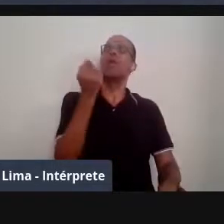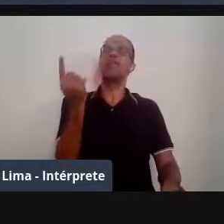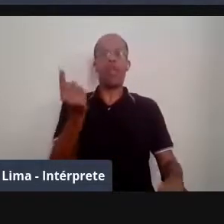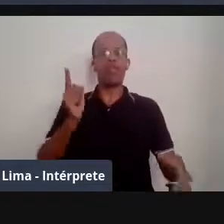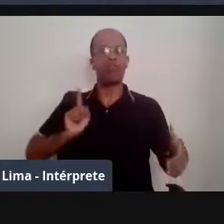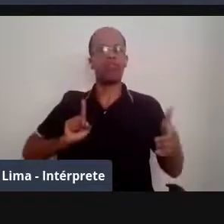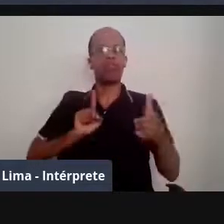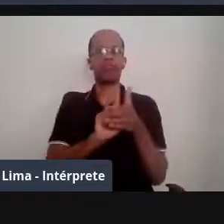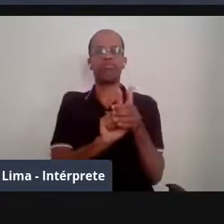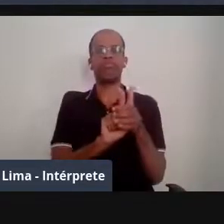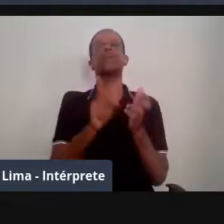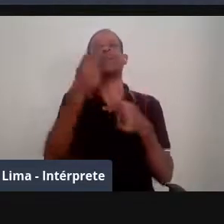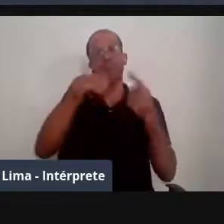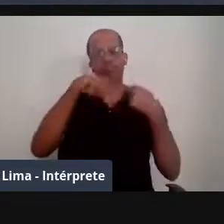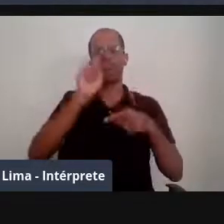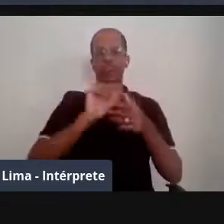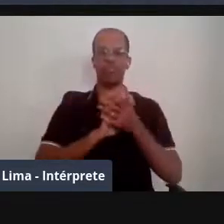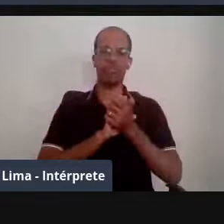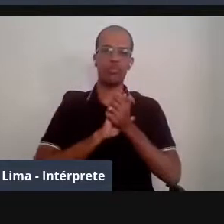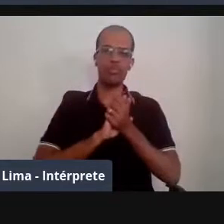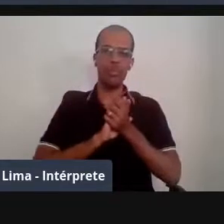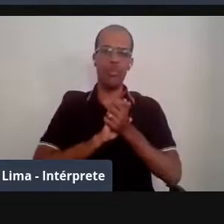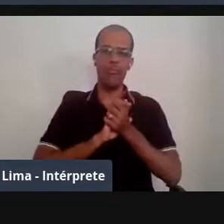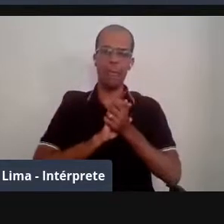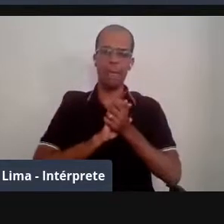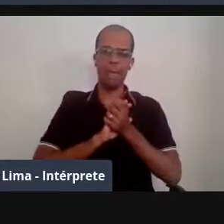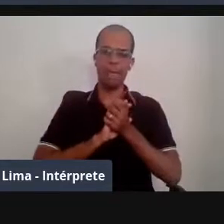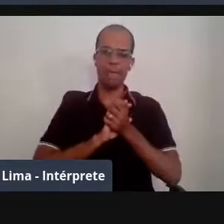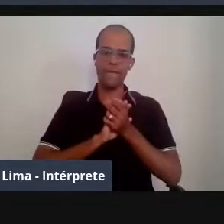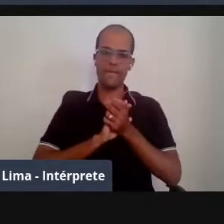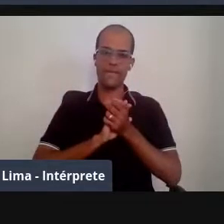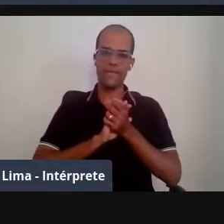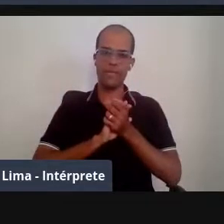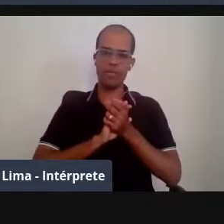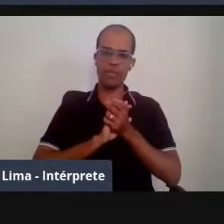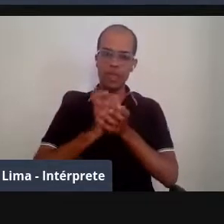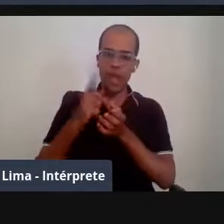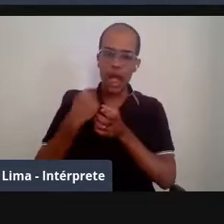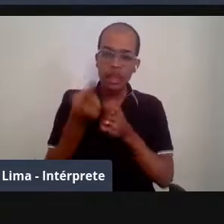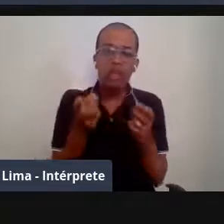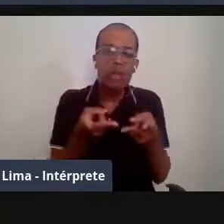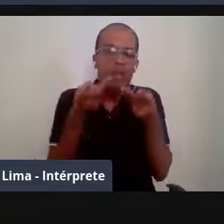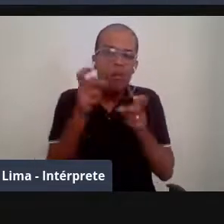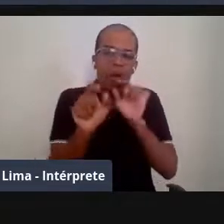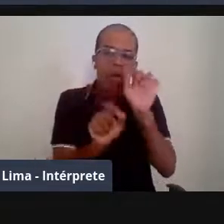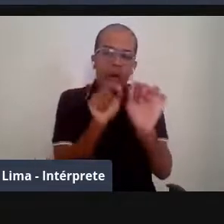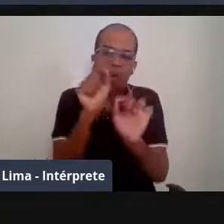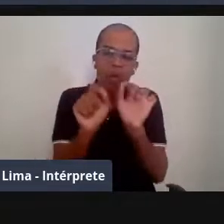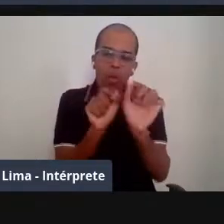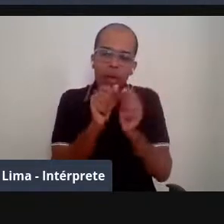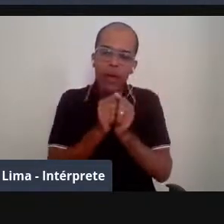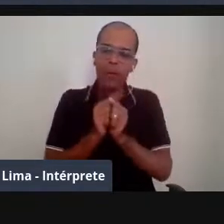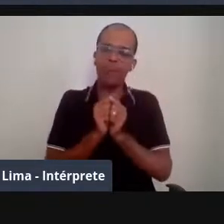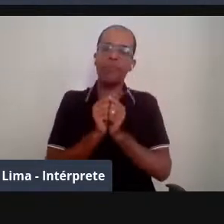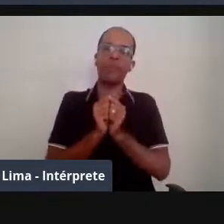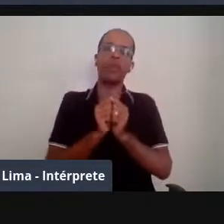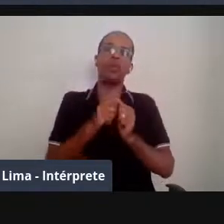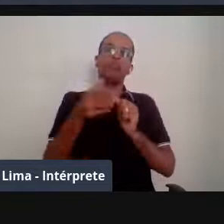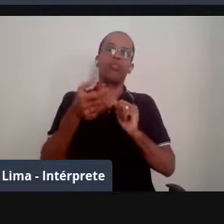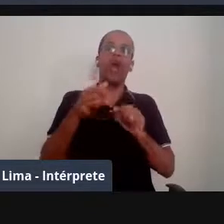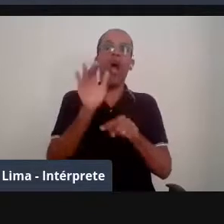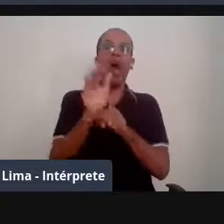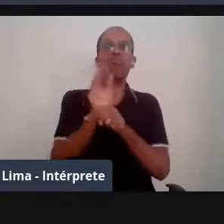com sucesso dos migrantes à sociedade brasileira. Então, o que nós percebemos é que isso acelera o aprendizado de português para